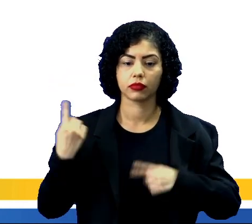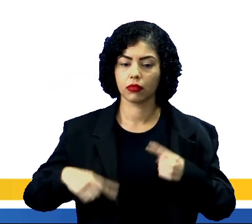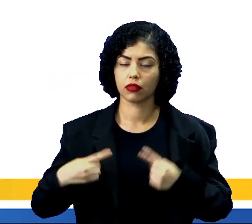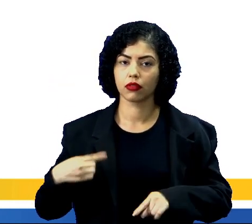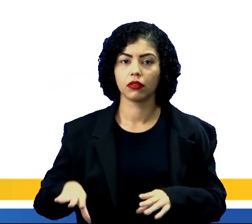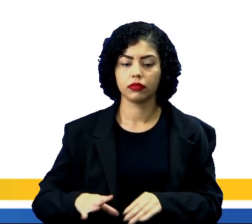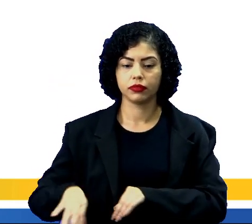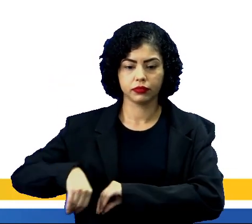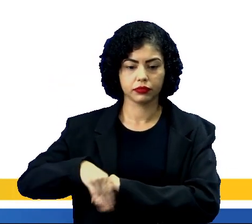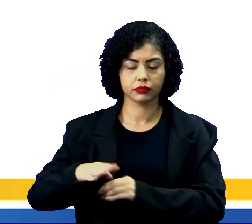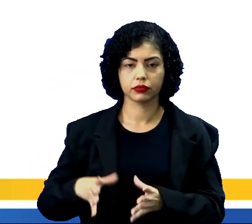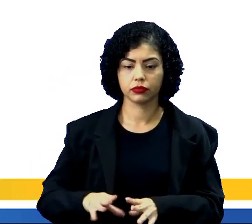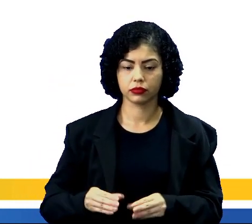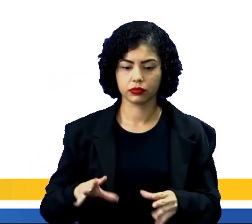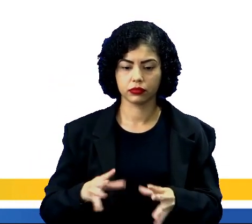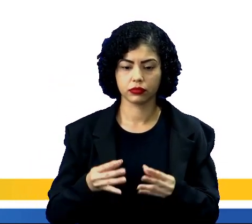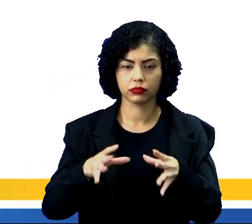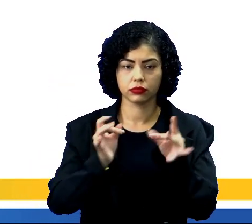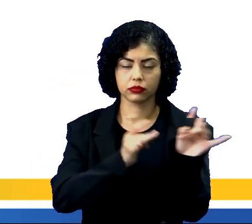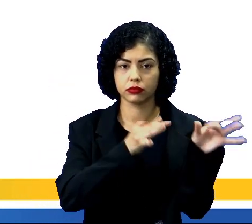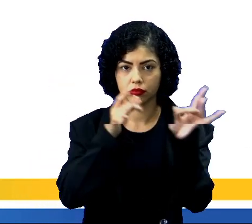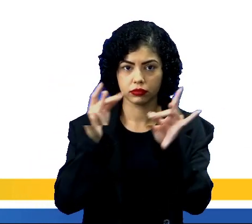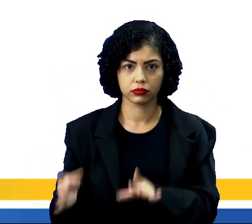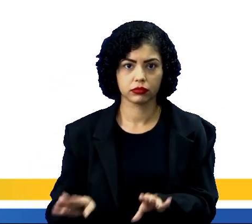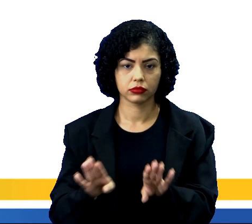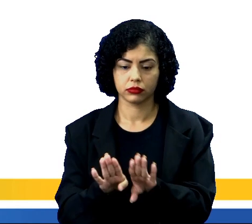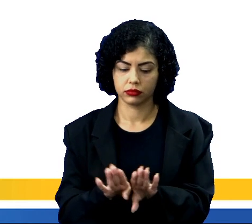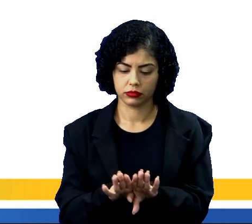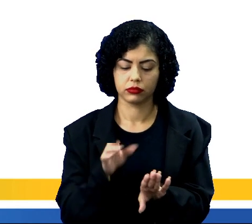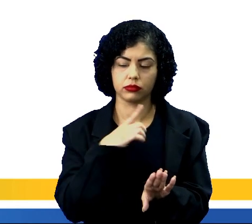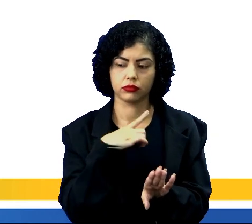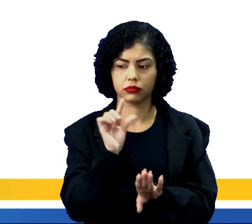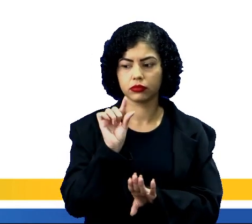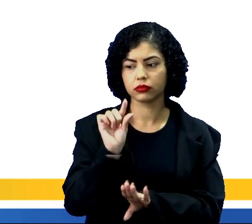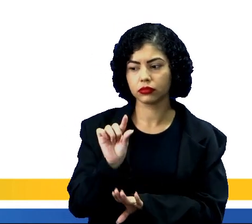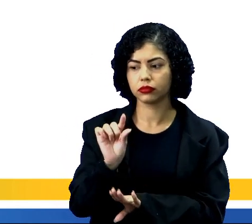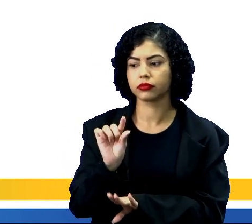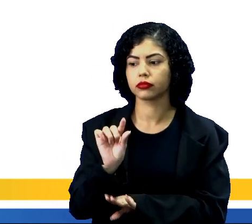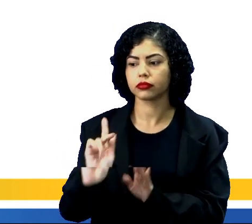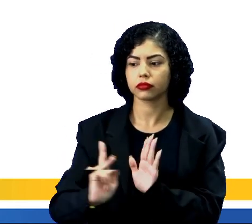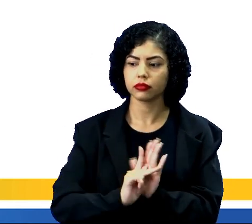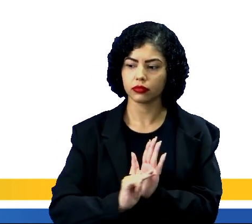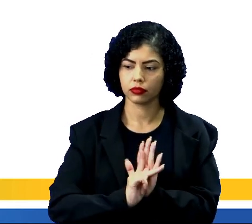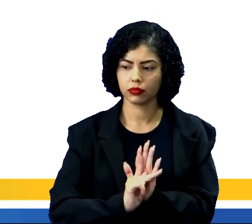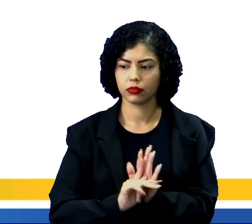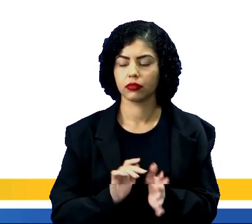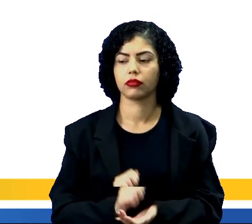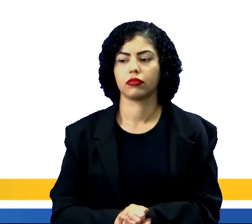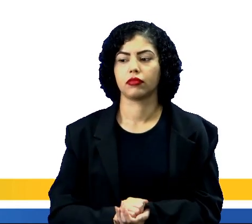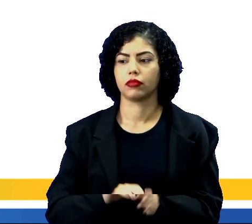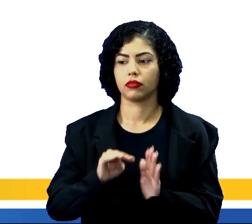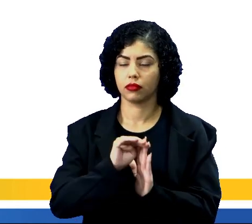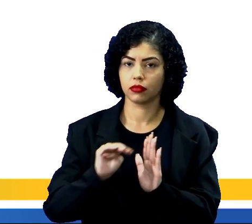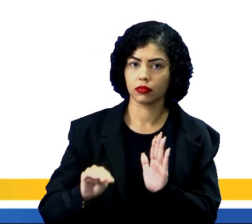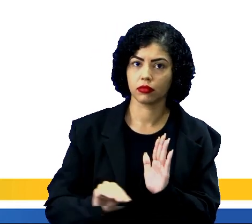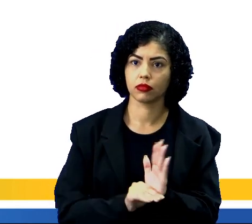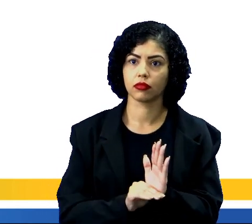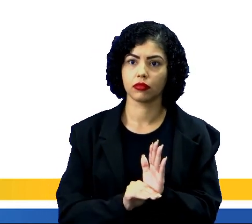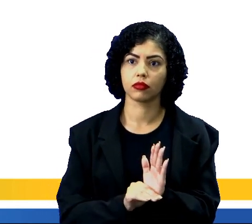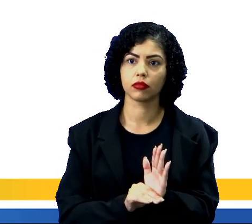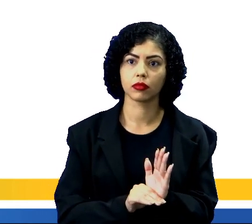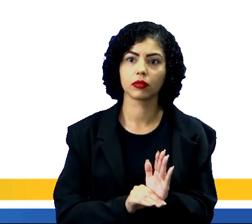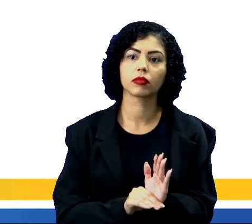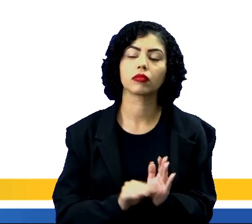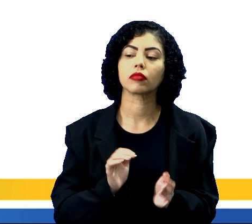Eram artesãos, eram os comerciantes e também tinham pequenas propriedades. Logo abaixo, nessa